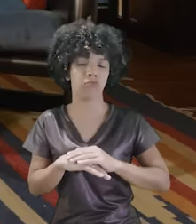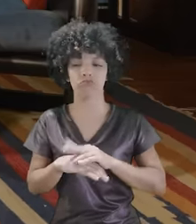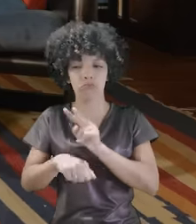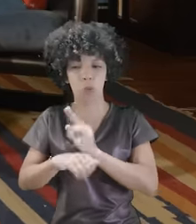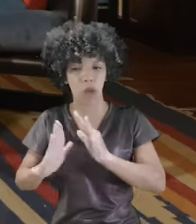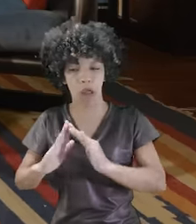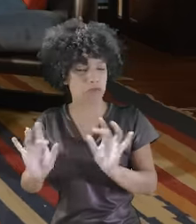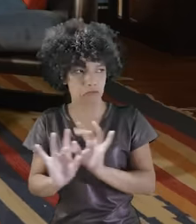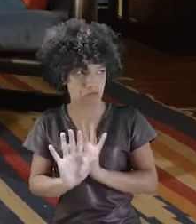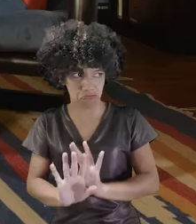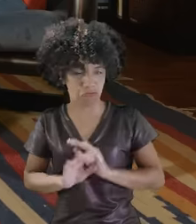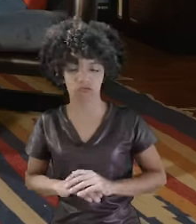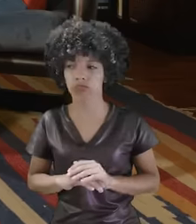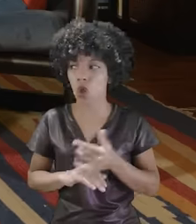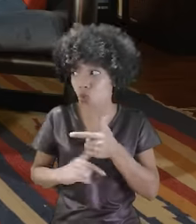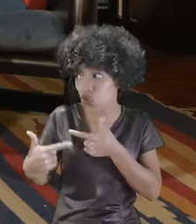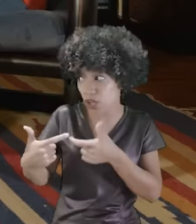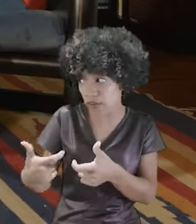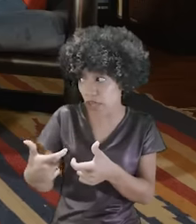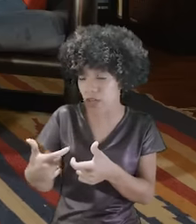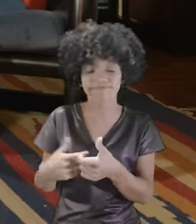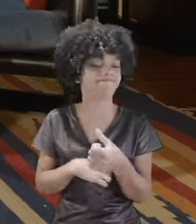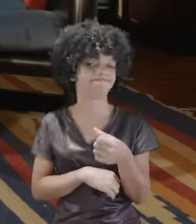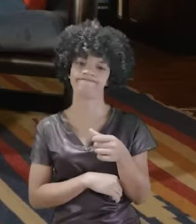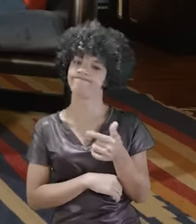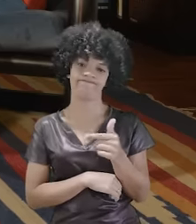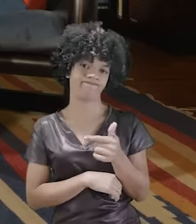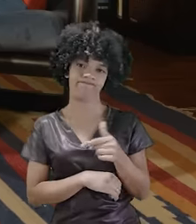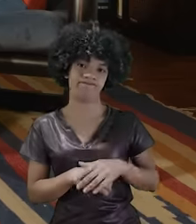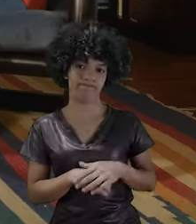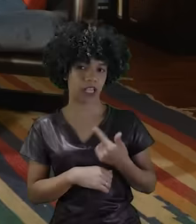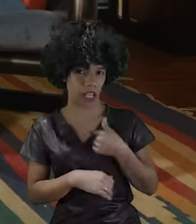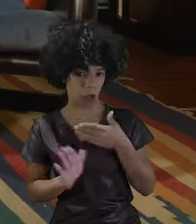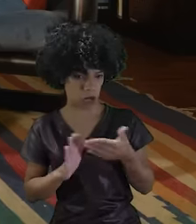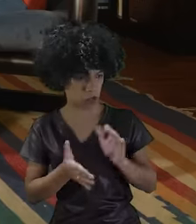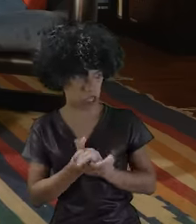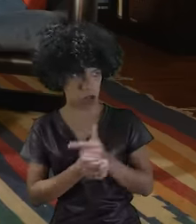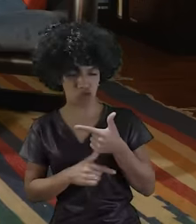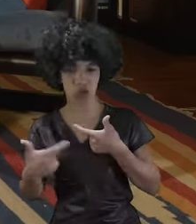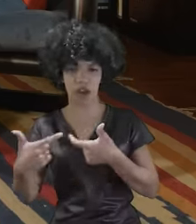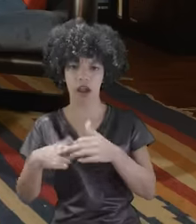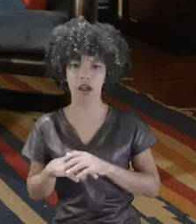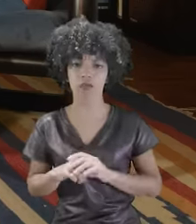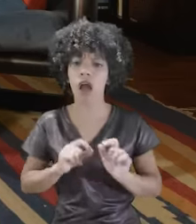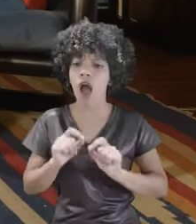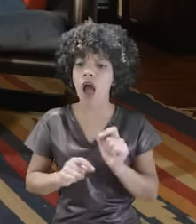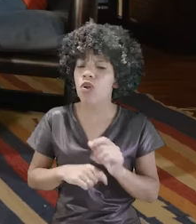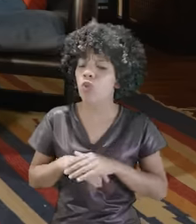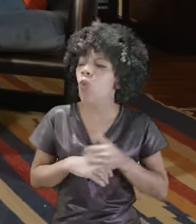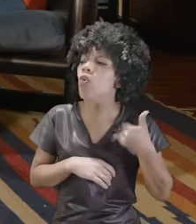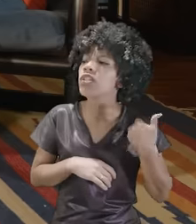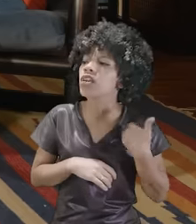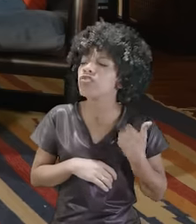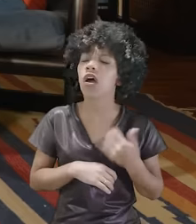casa e não tinha a guerra até então não tinha guerra quando eu casei não Não tinha a guerra e aí A Guerra Começou